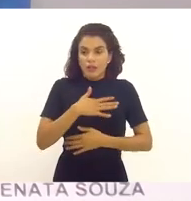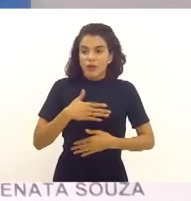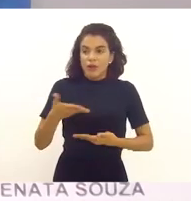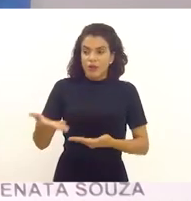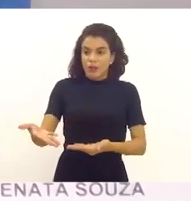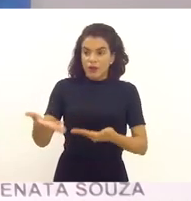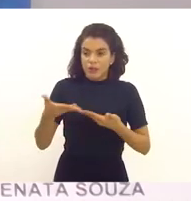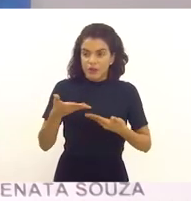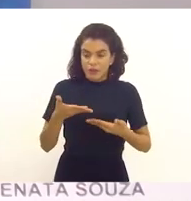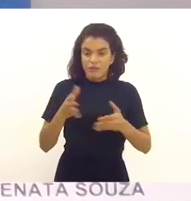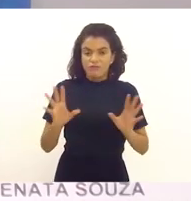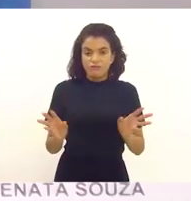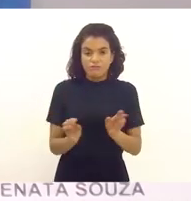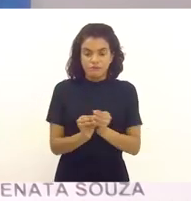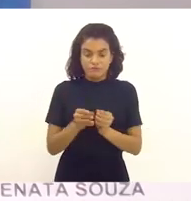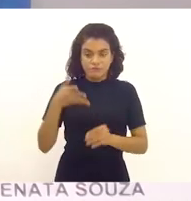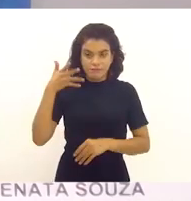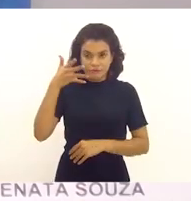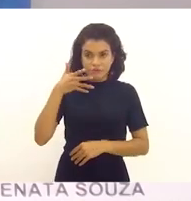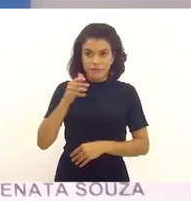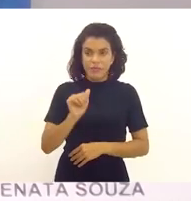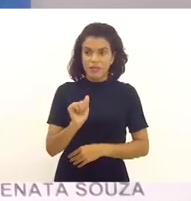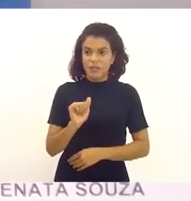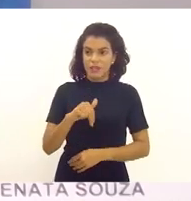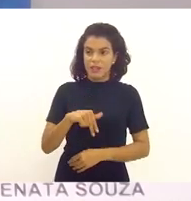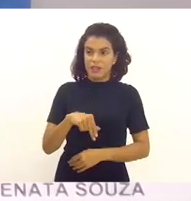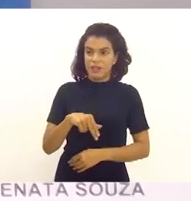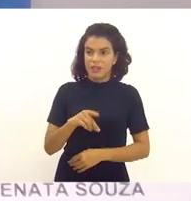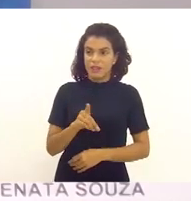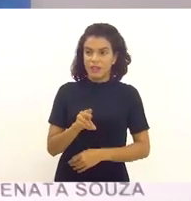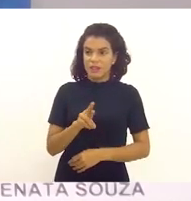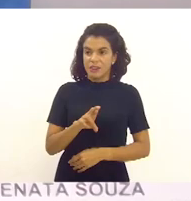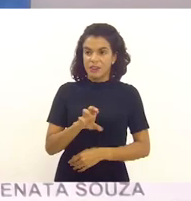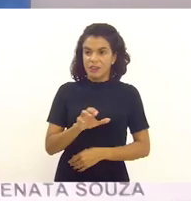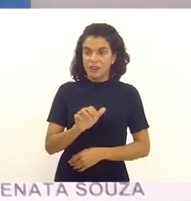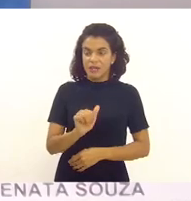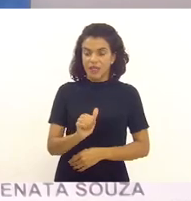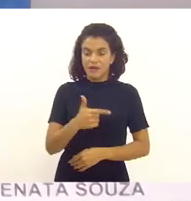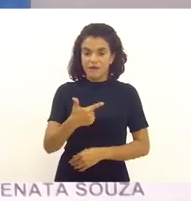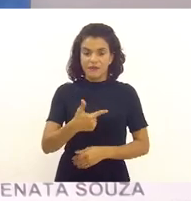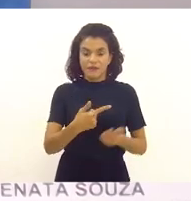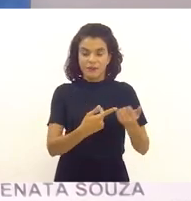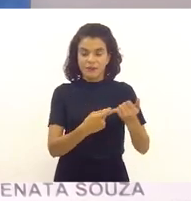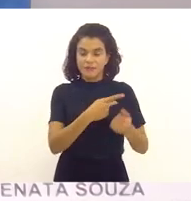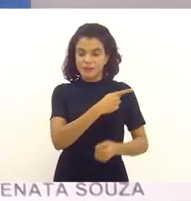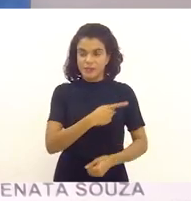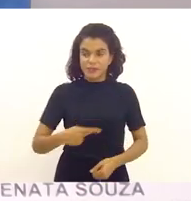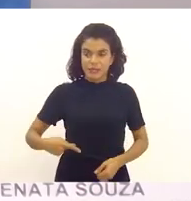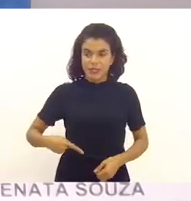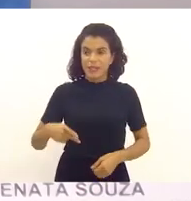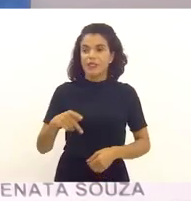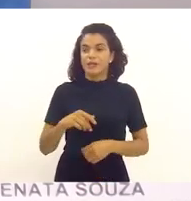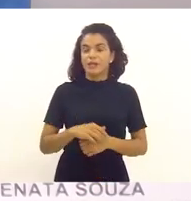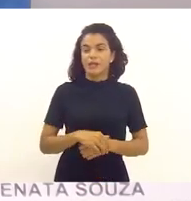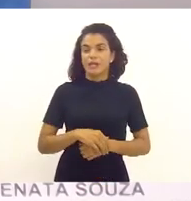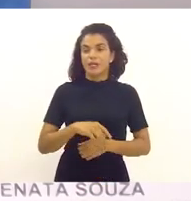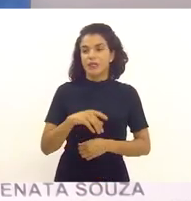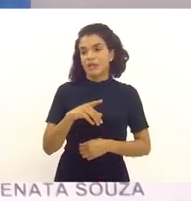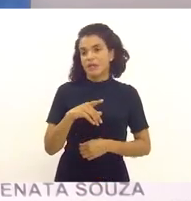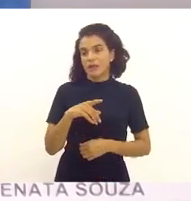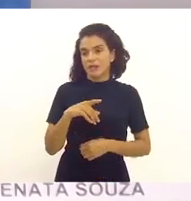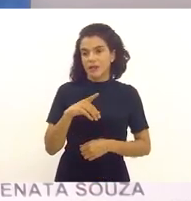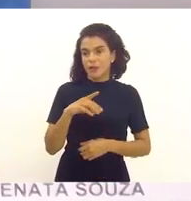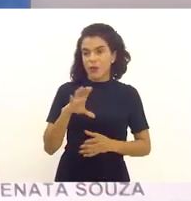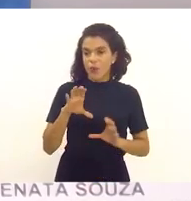convidar para uma breve fala senhora Andréia Vieira vice-presidente do Conselho de Segurança de Duque de Caxias por